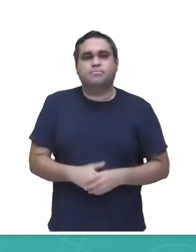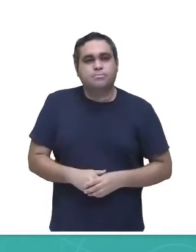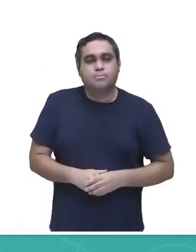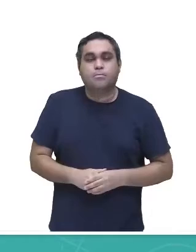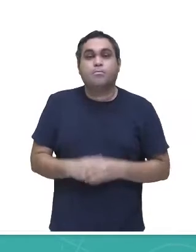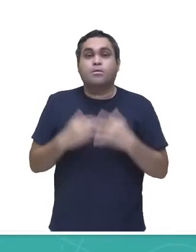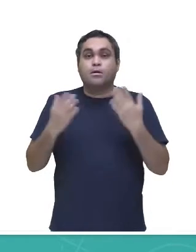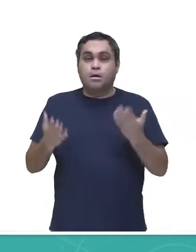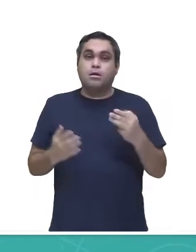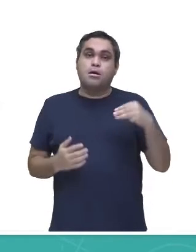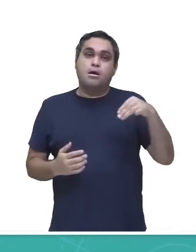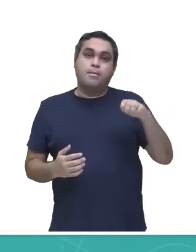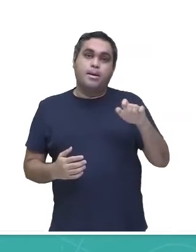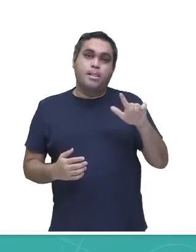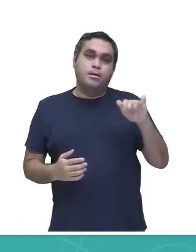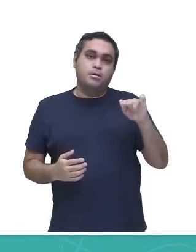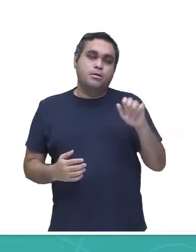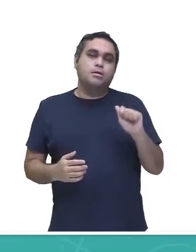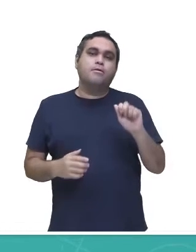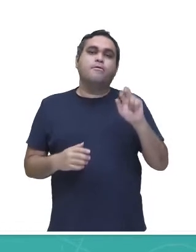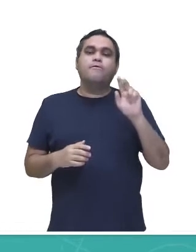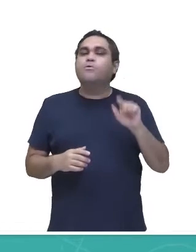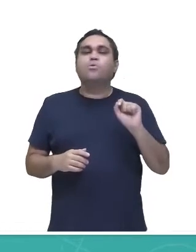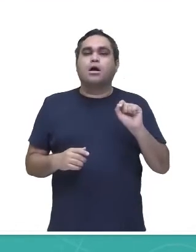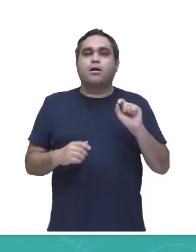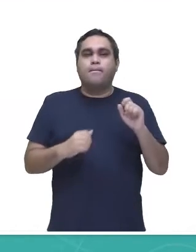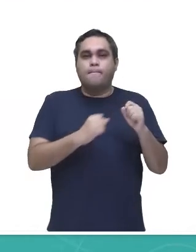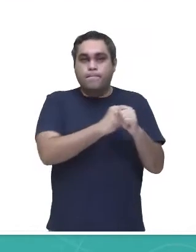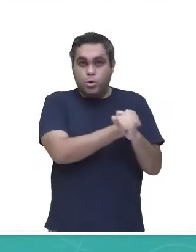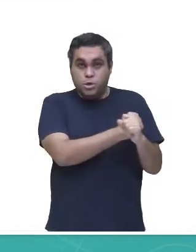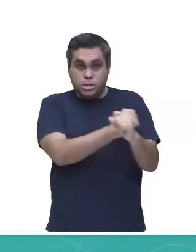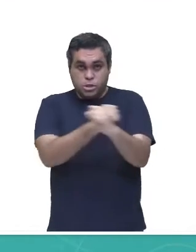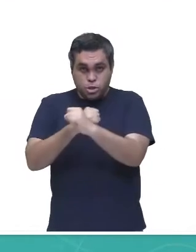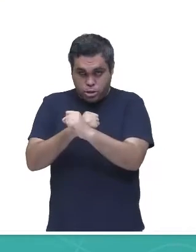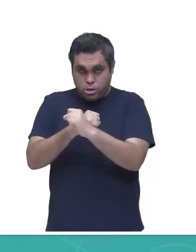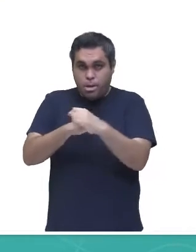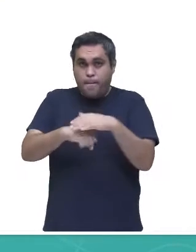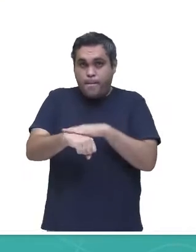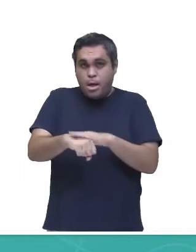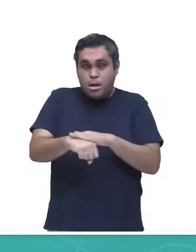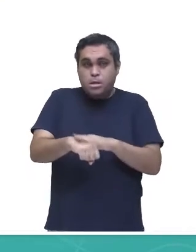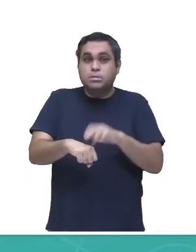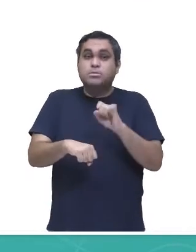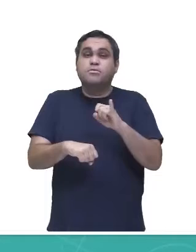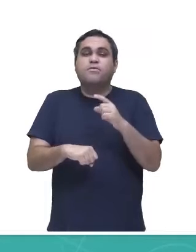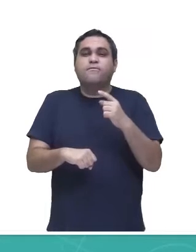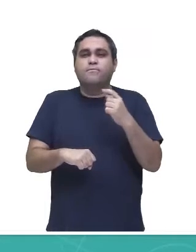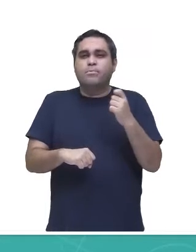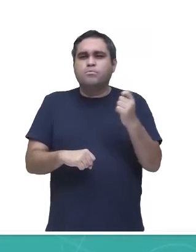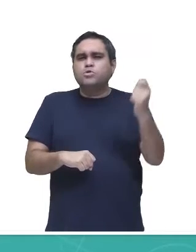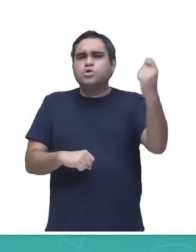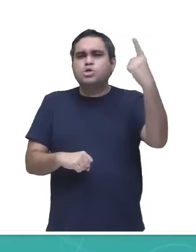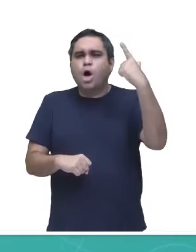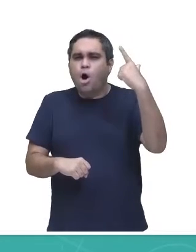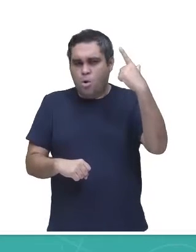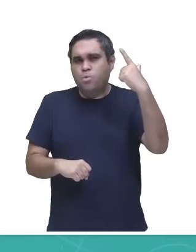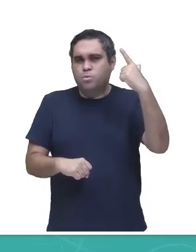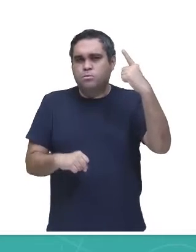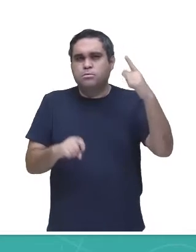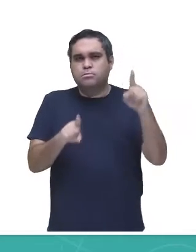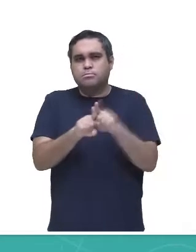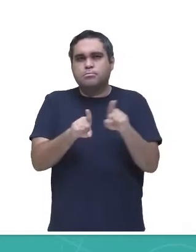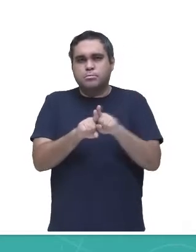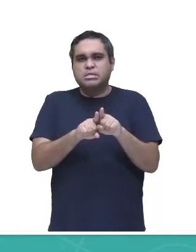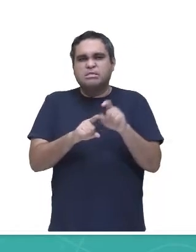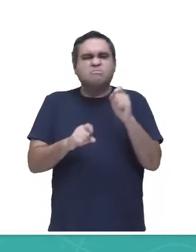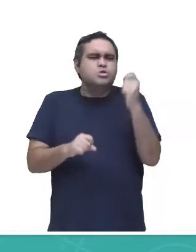ela vai proteger a nossa pele. Quando você está exposto ali ao sol, você observa que o seu tom de pele fica mais escuro, justamente por